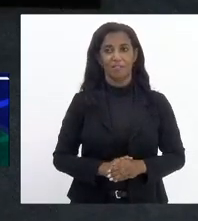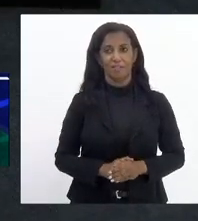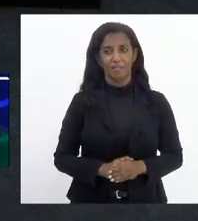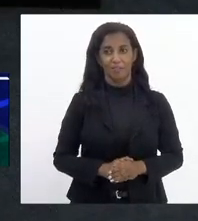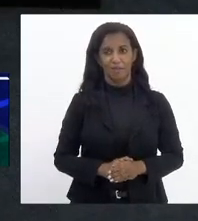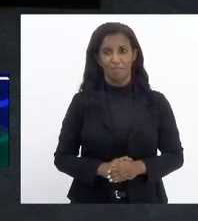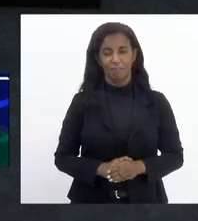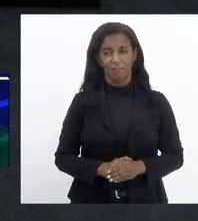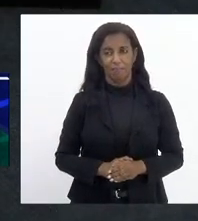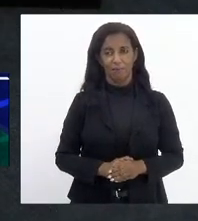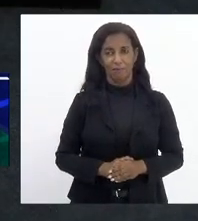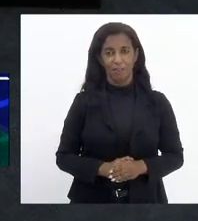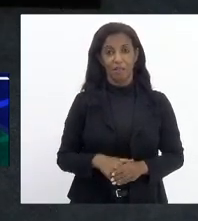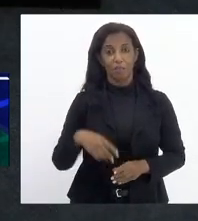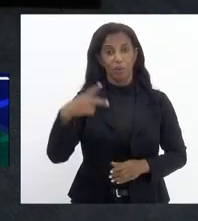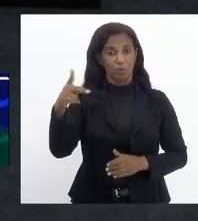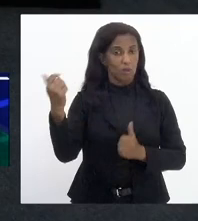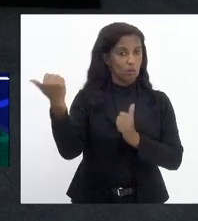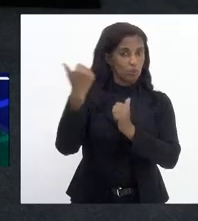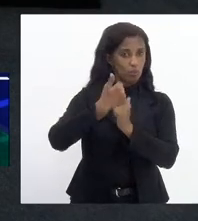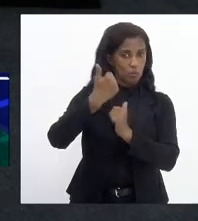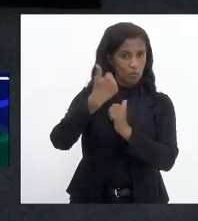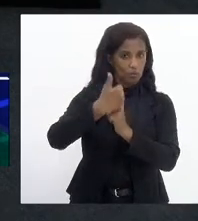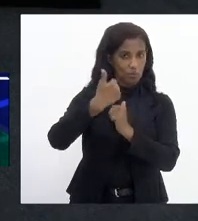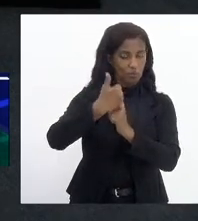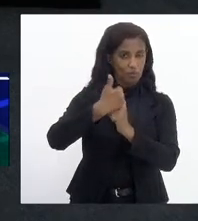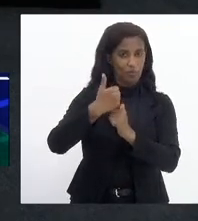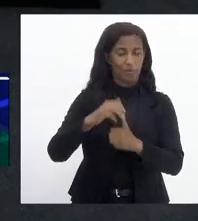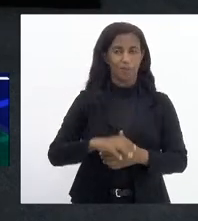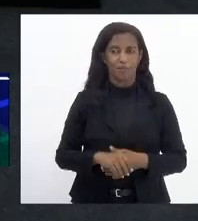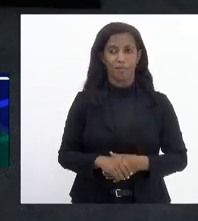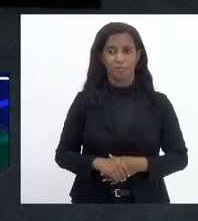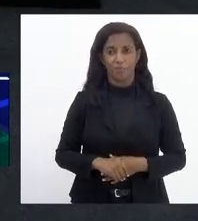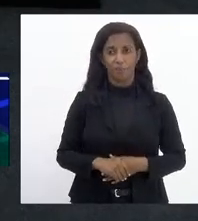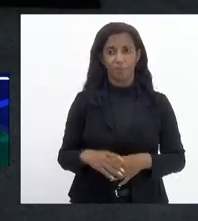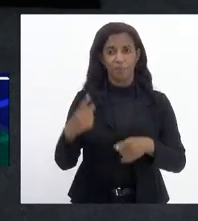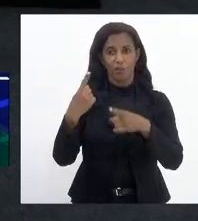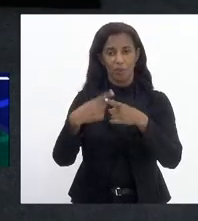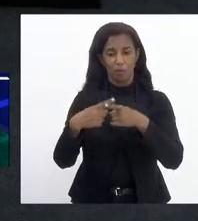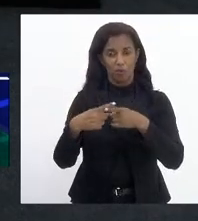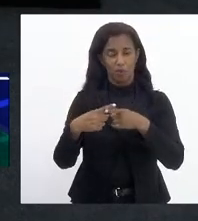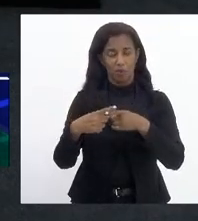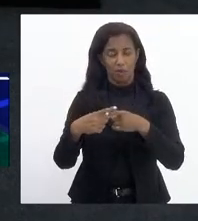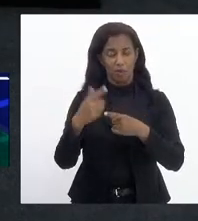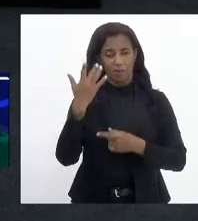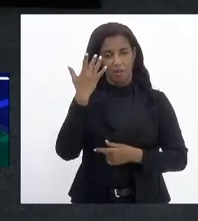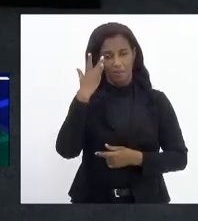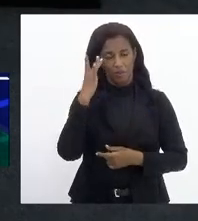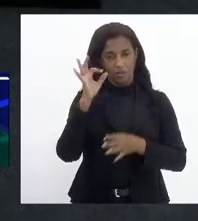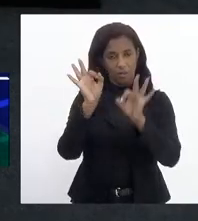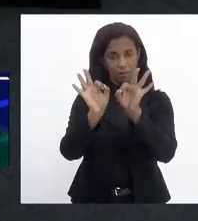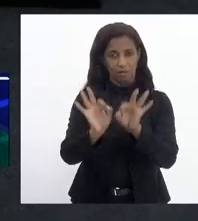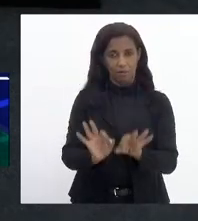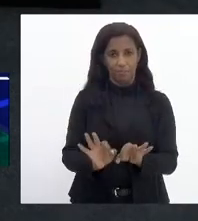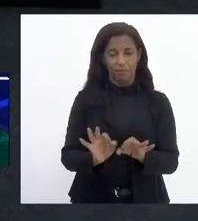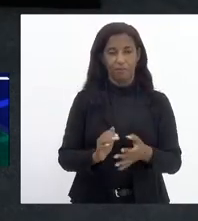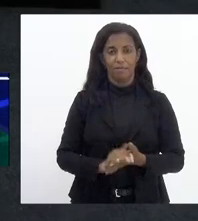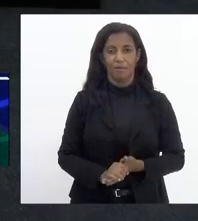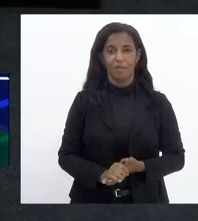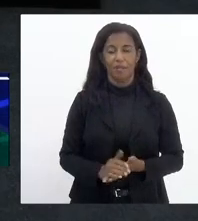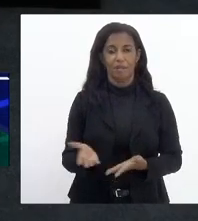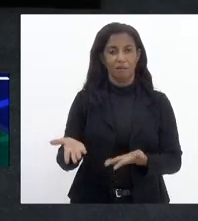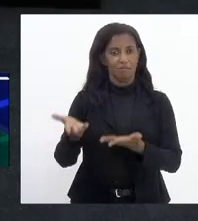deputado, exatamente Márcio, do seu substitutivo, porque acharia correto